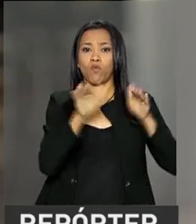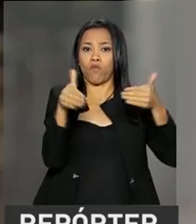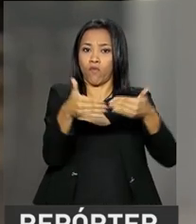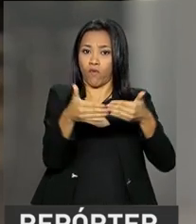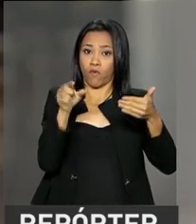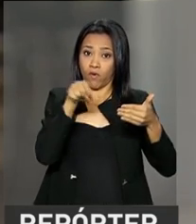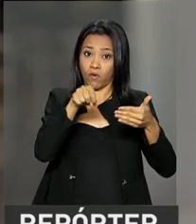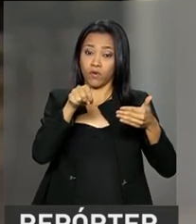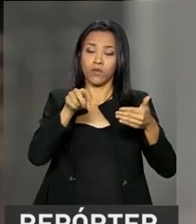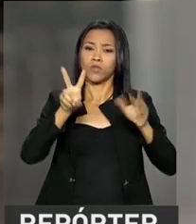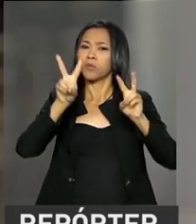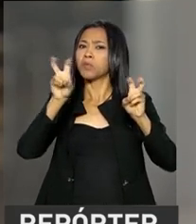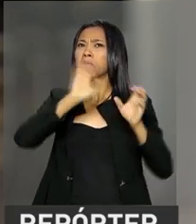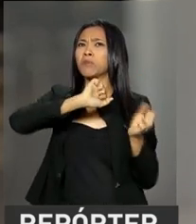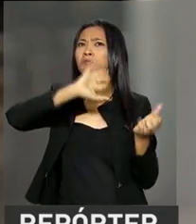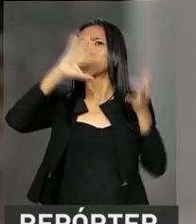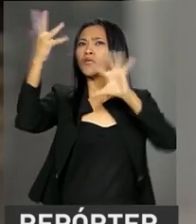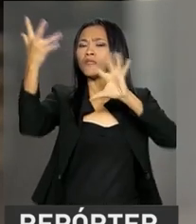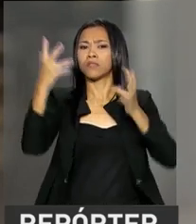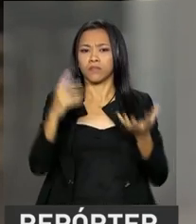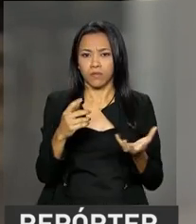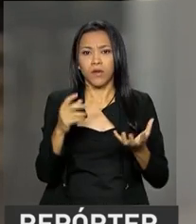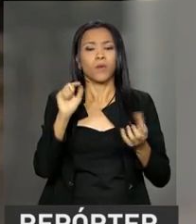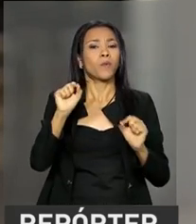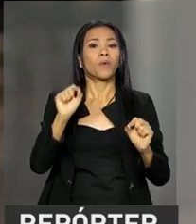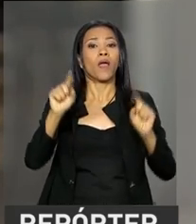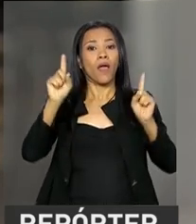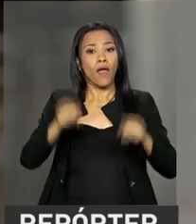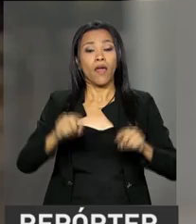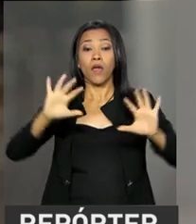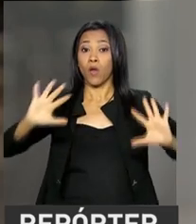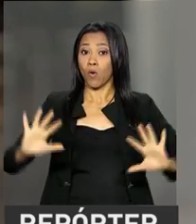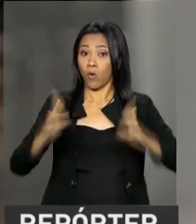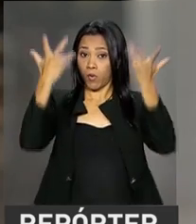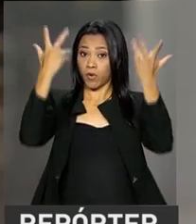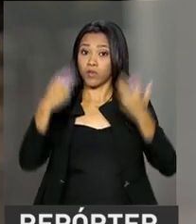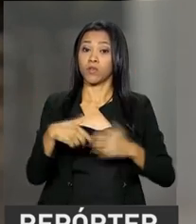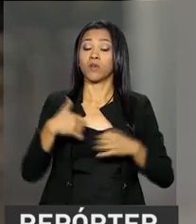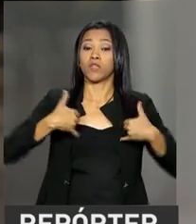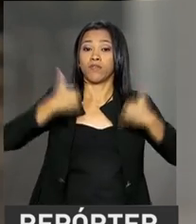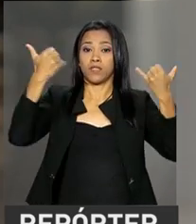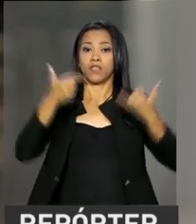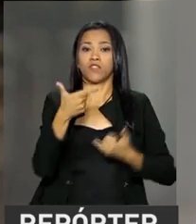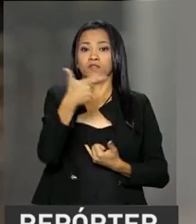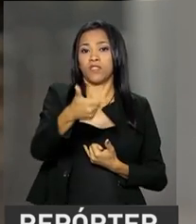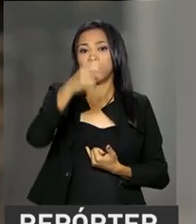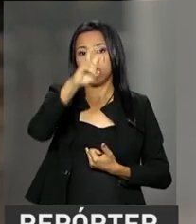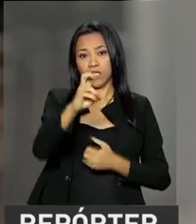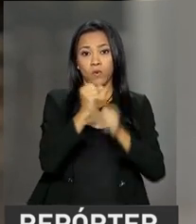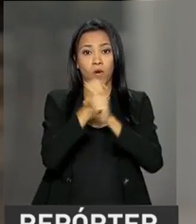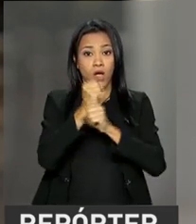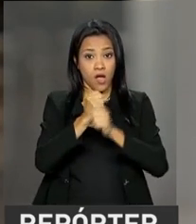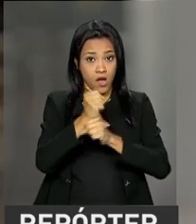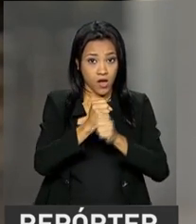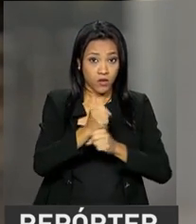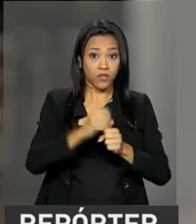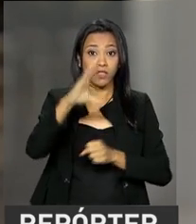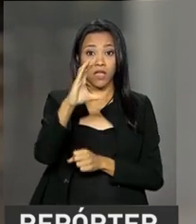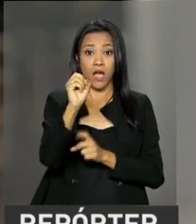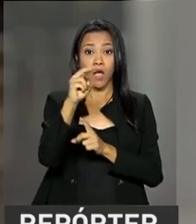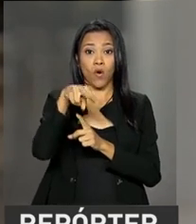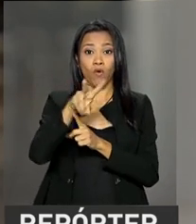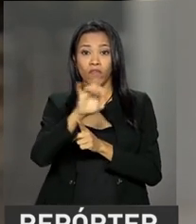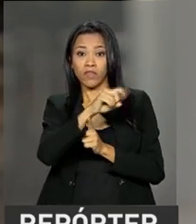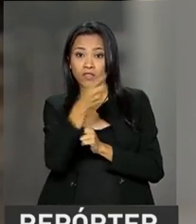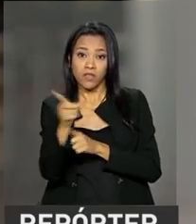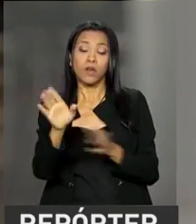mudanças climáticas referente à comemoração do aniversário de 25 anos da convenção do clima e da Rio